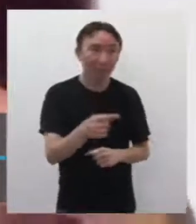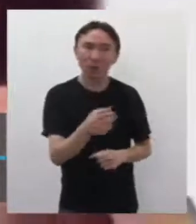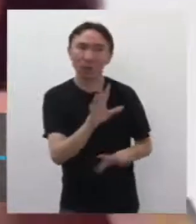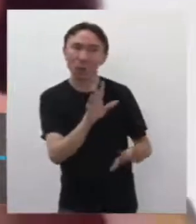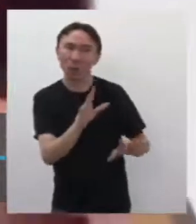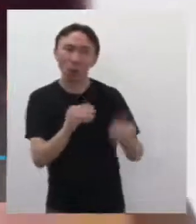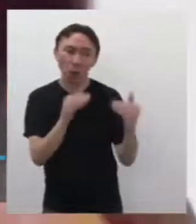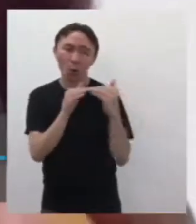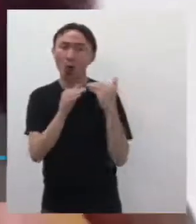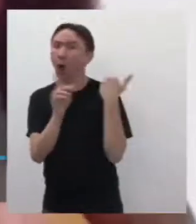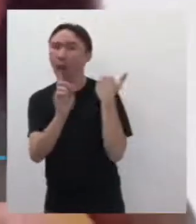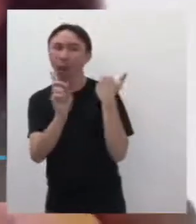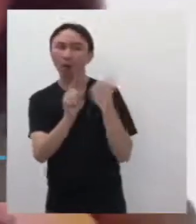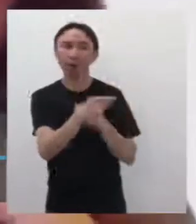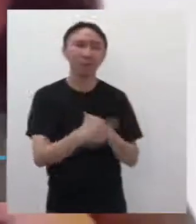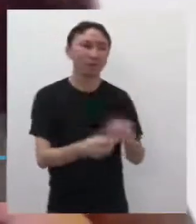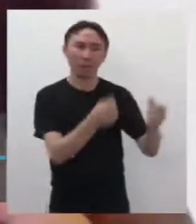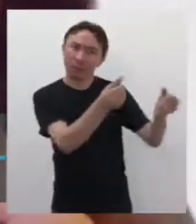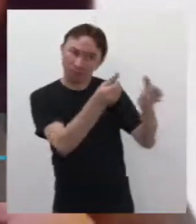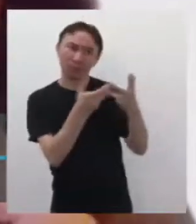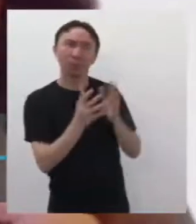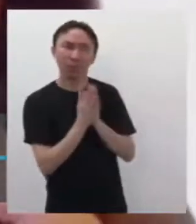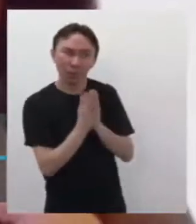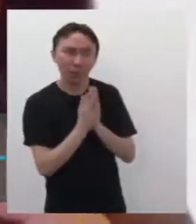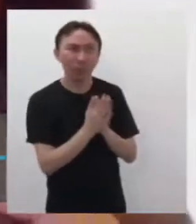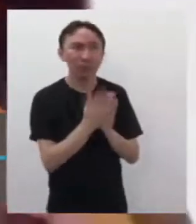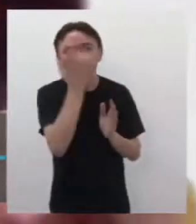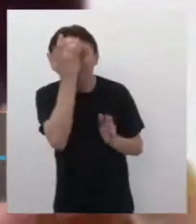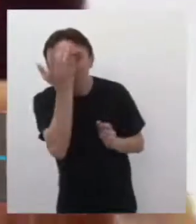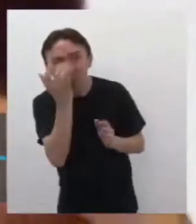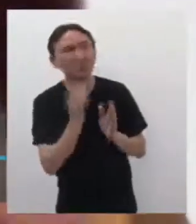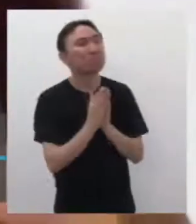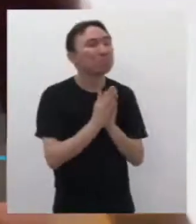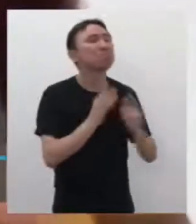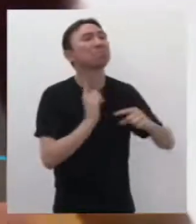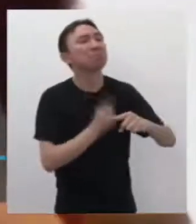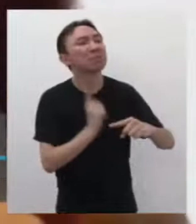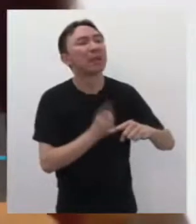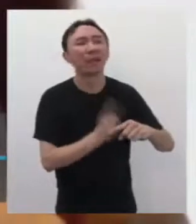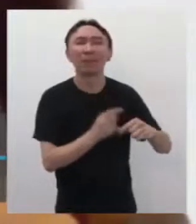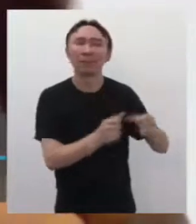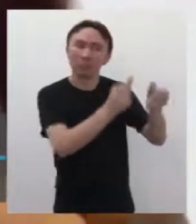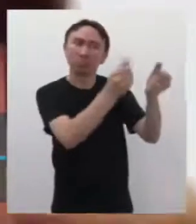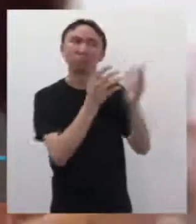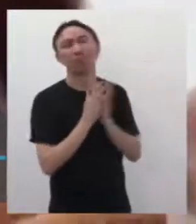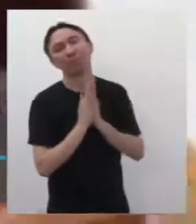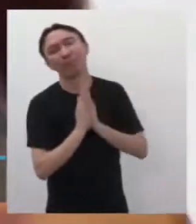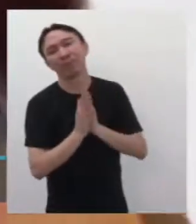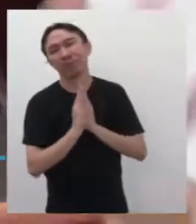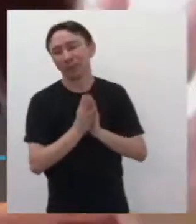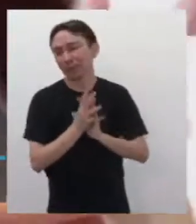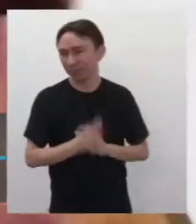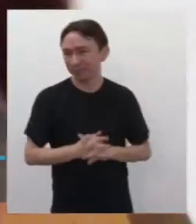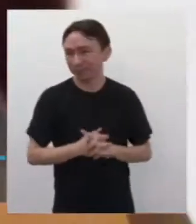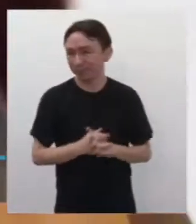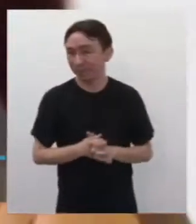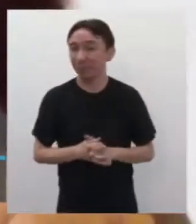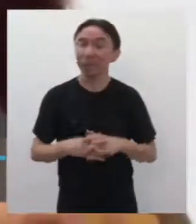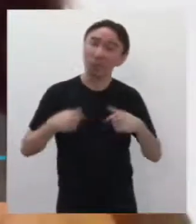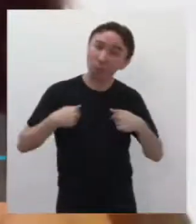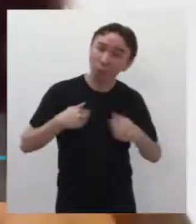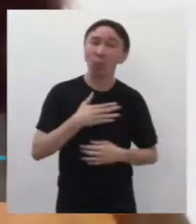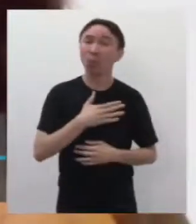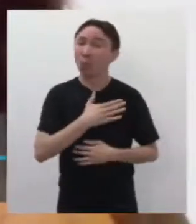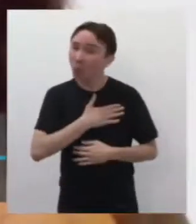já falou, manda mensagem para a gente, conta para a gente a sua metodologia. Eu pessoalmente gosto